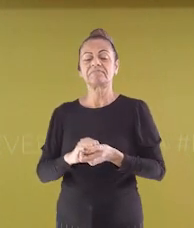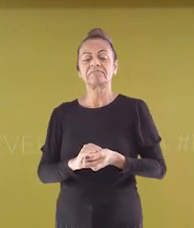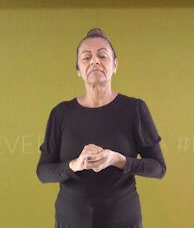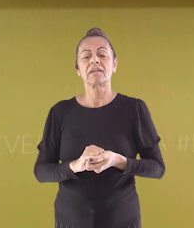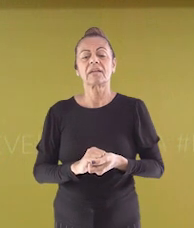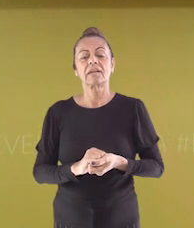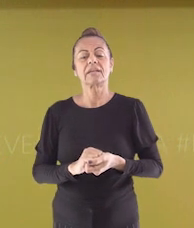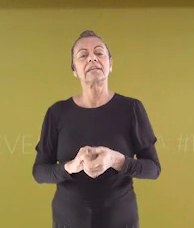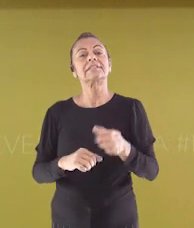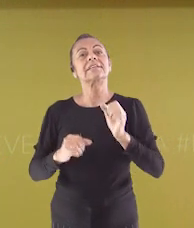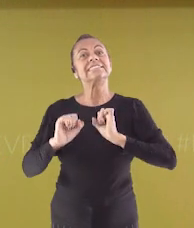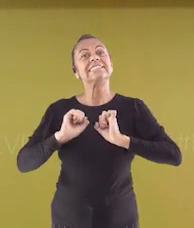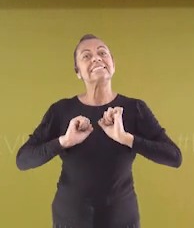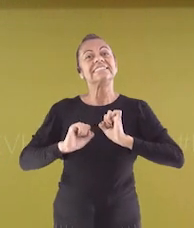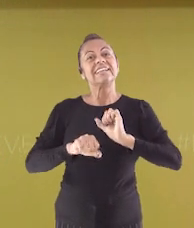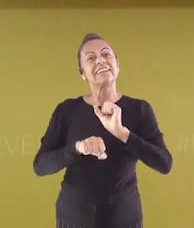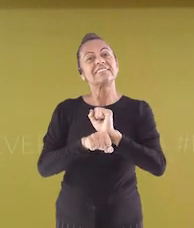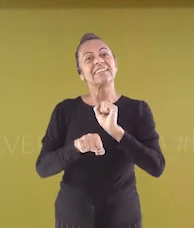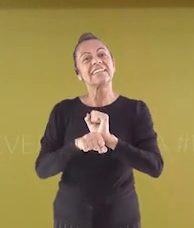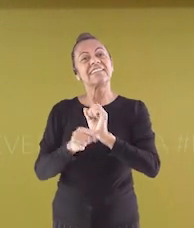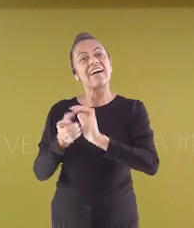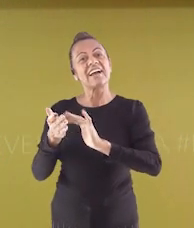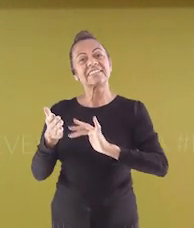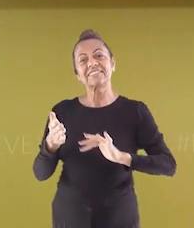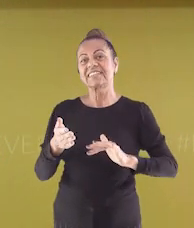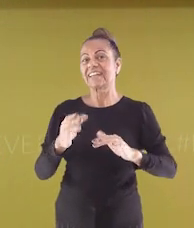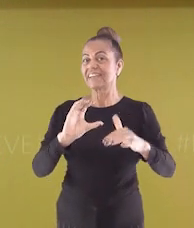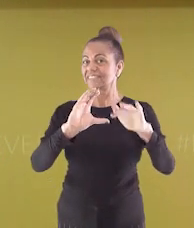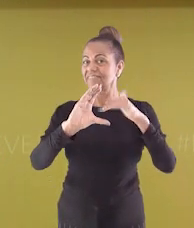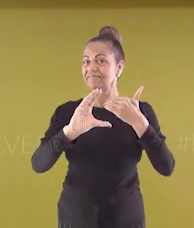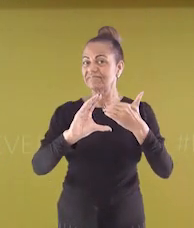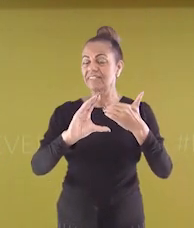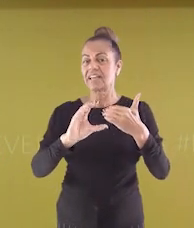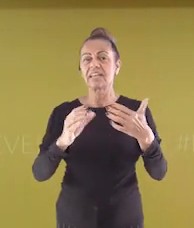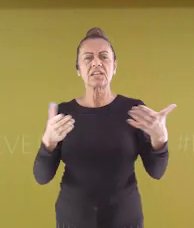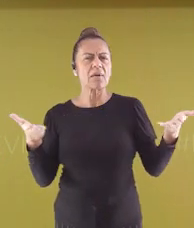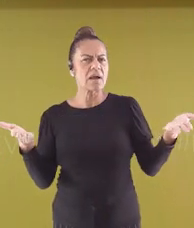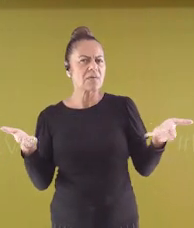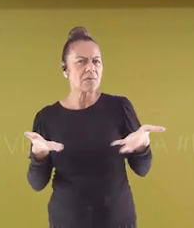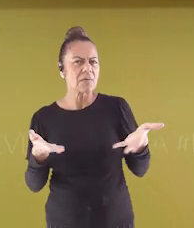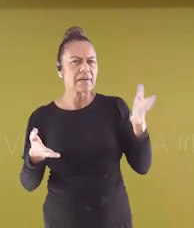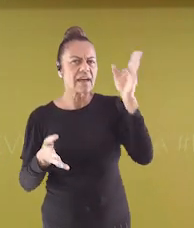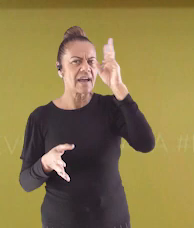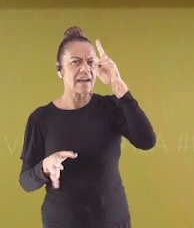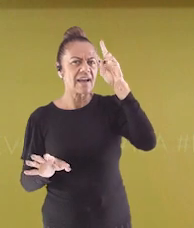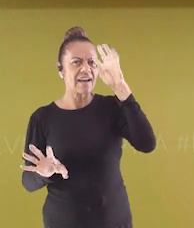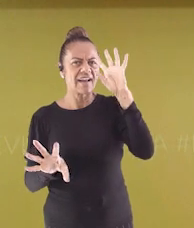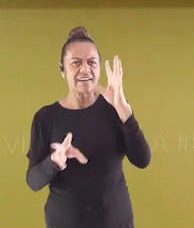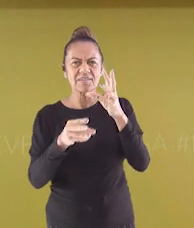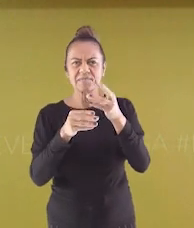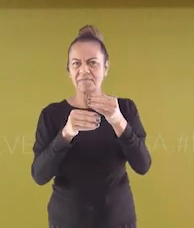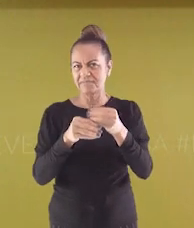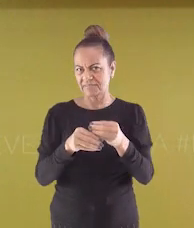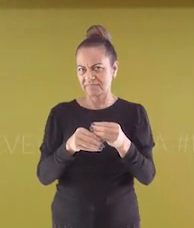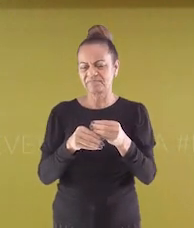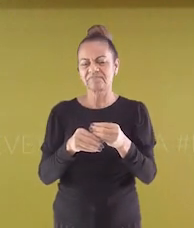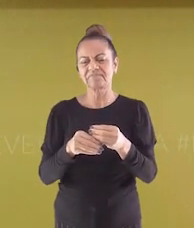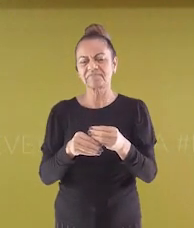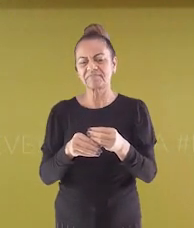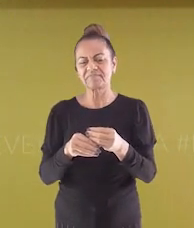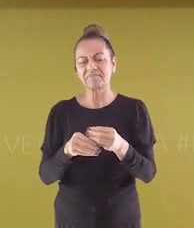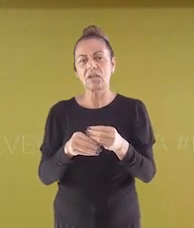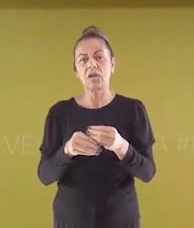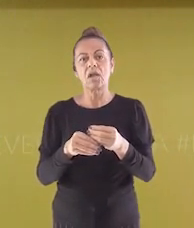ansiosos com o envio das suas atividades. E que tal nós relembrarmos o que aprendemos hoje sobre as